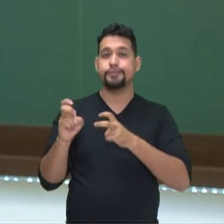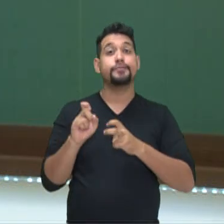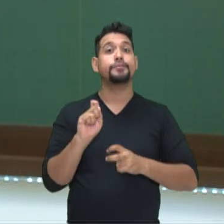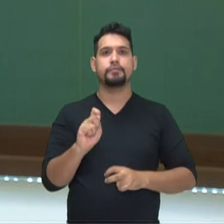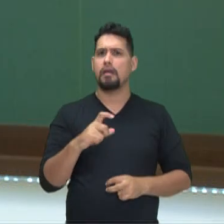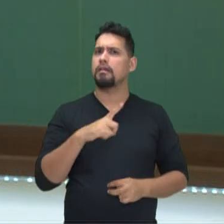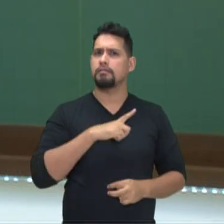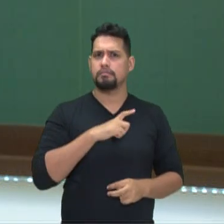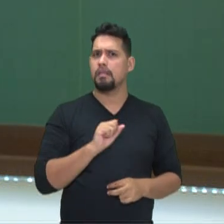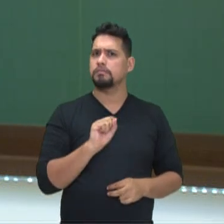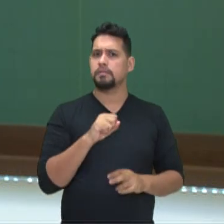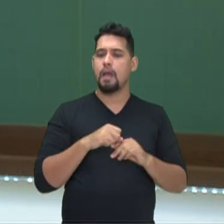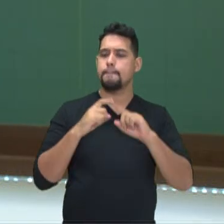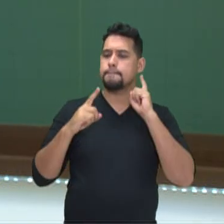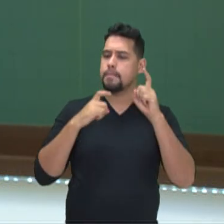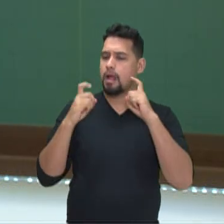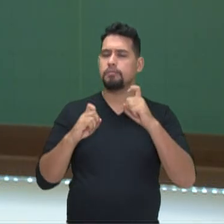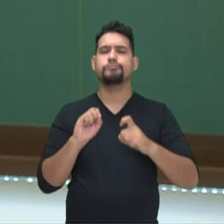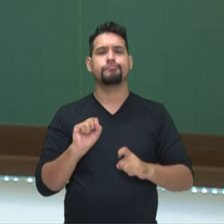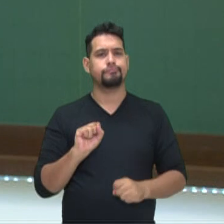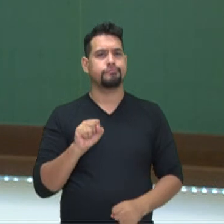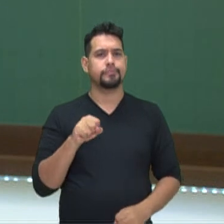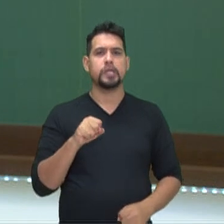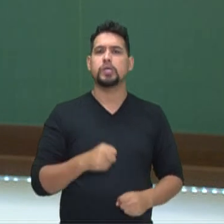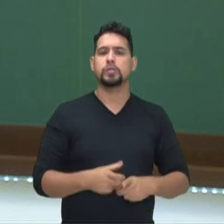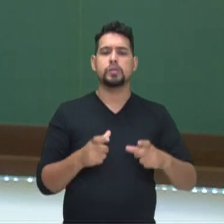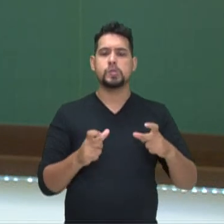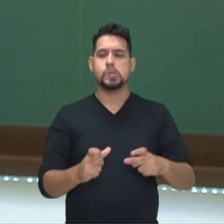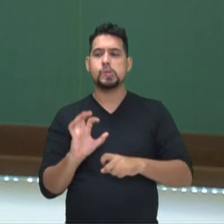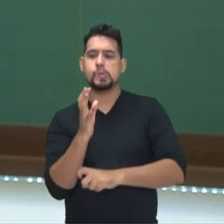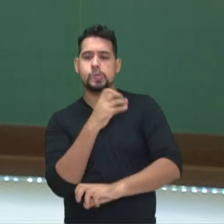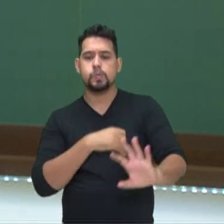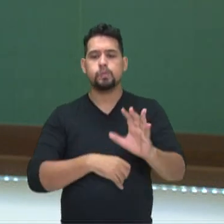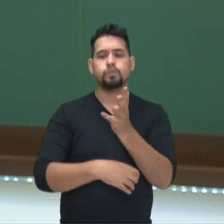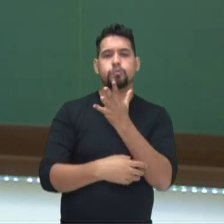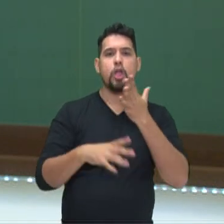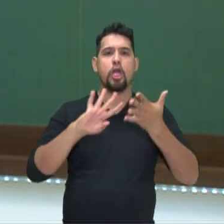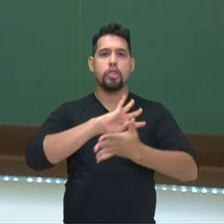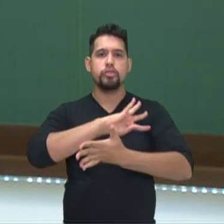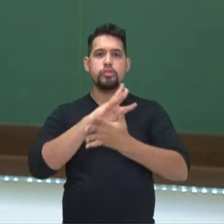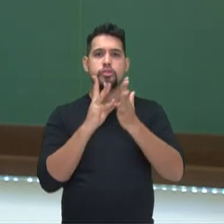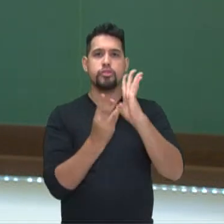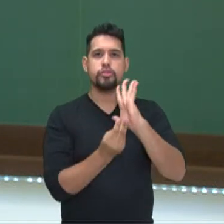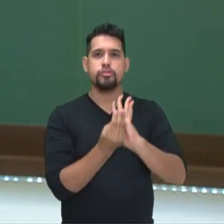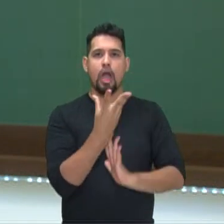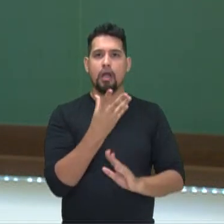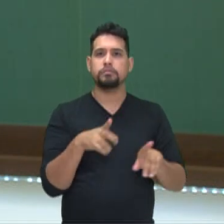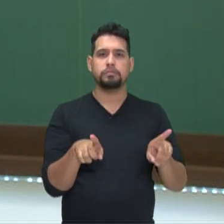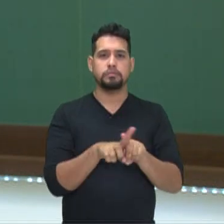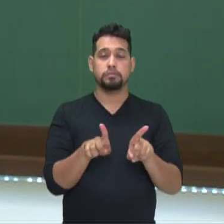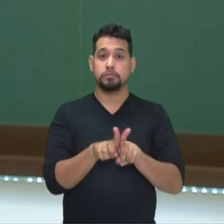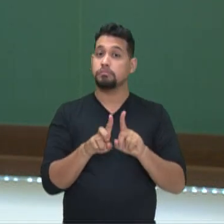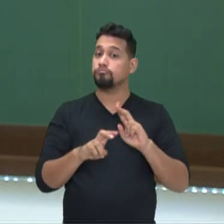que existe sim uma preocupação com as questões ambientais, com a sustentabilidade ambiental,